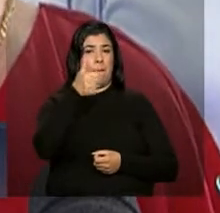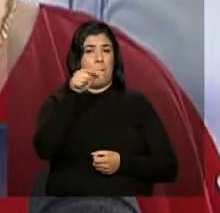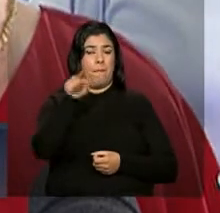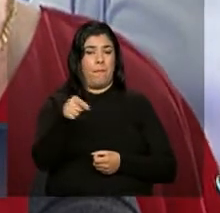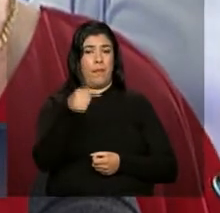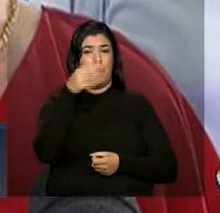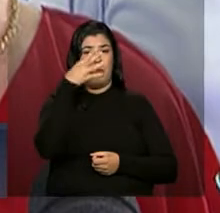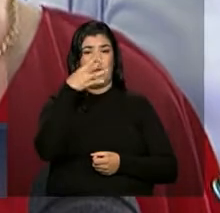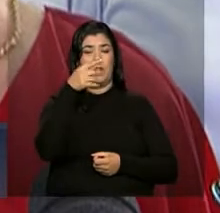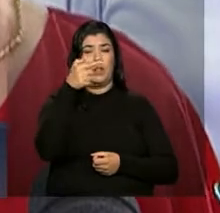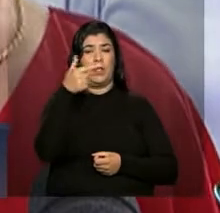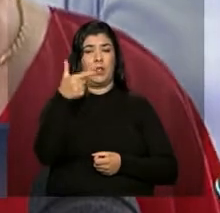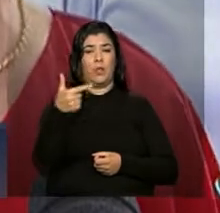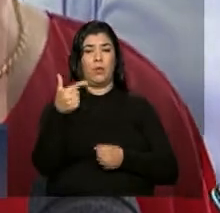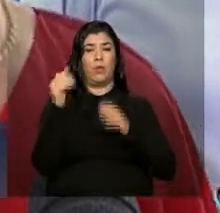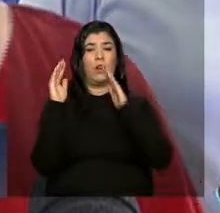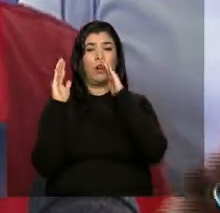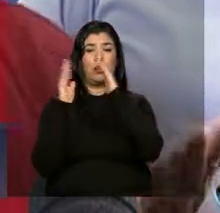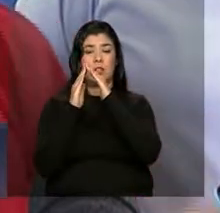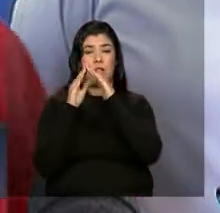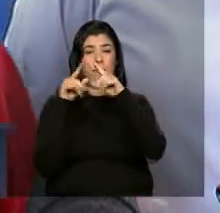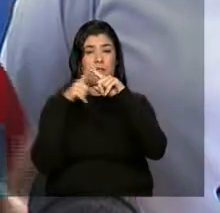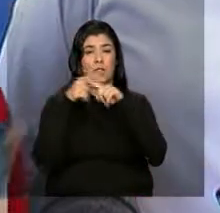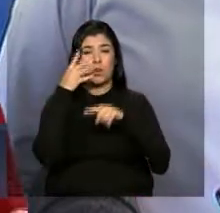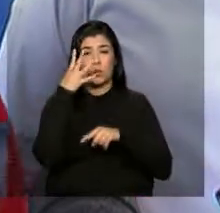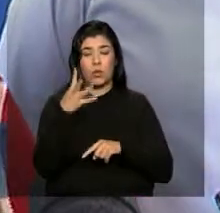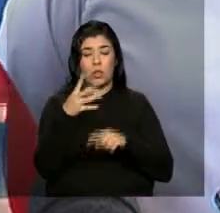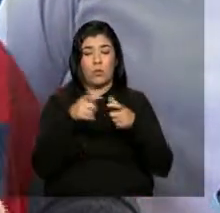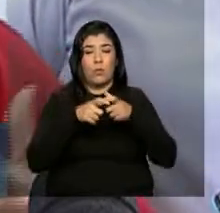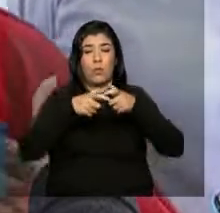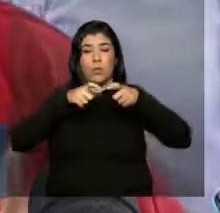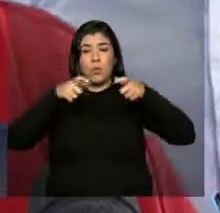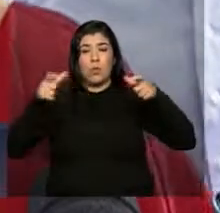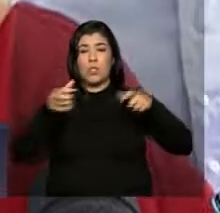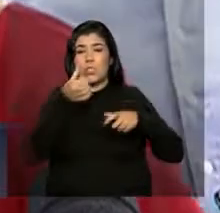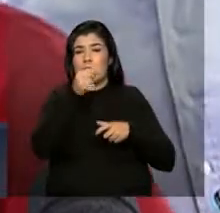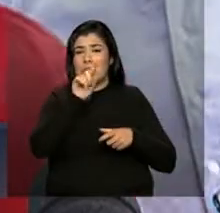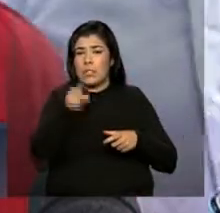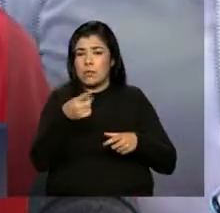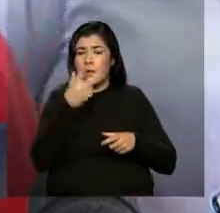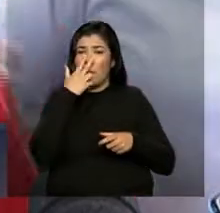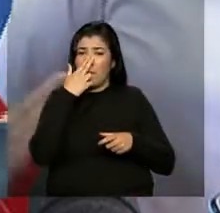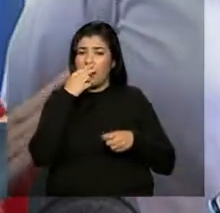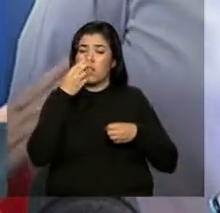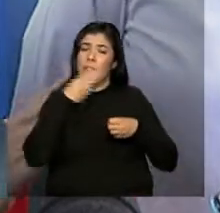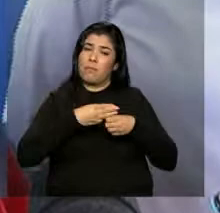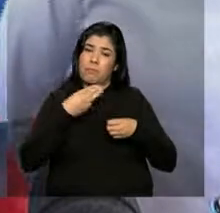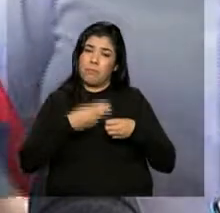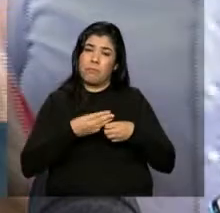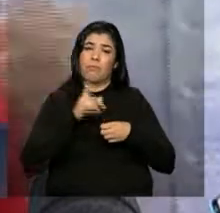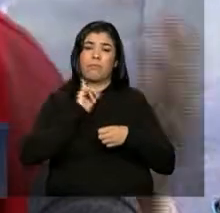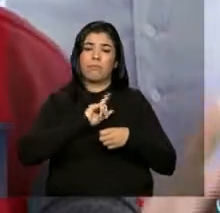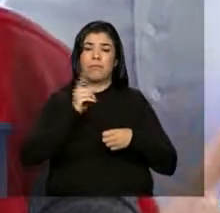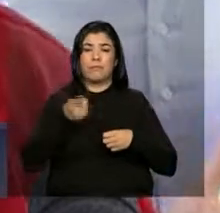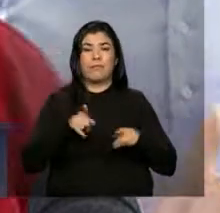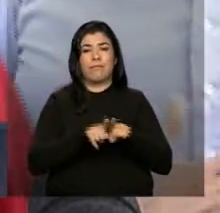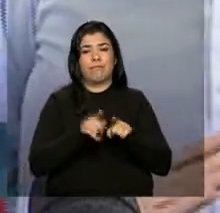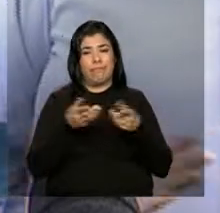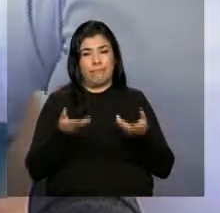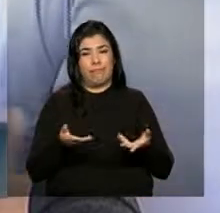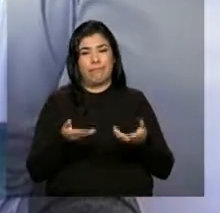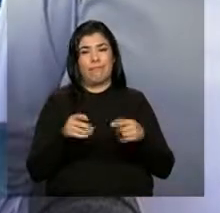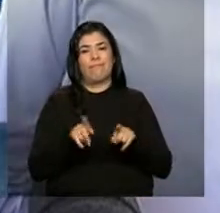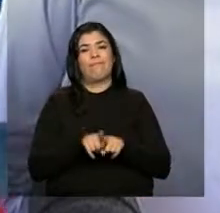1.472 moradias multiplicado por 4, vocês veem que pode ser mineiro e brasileiro. 6 mil